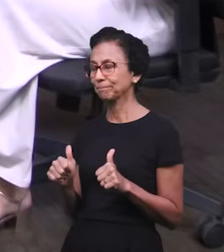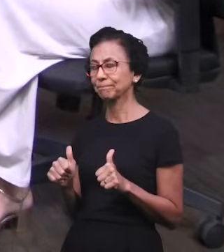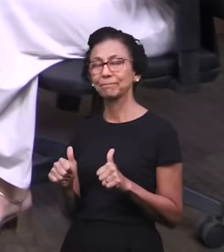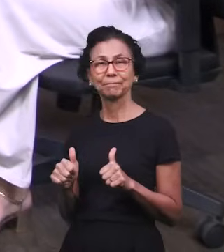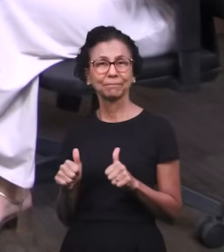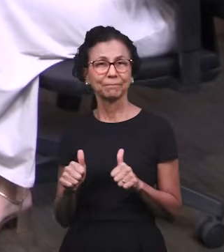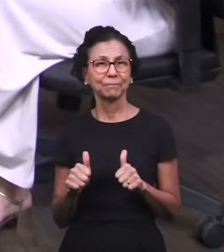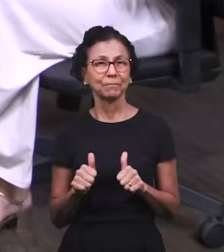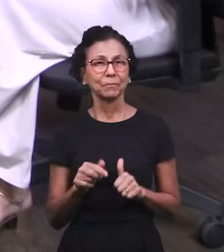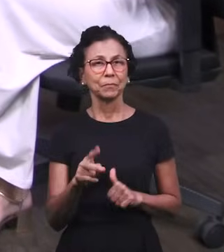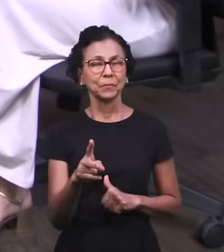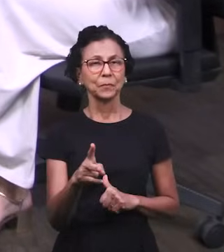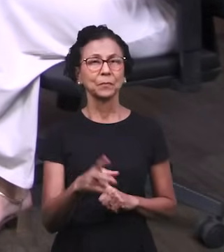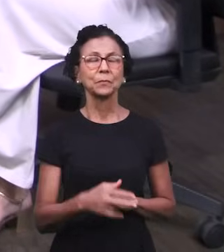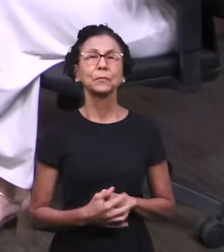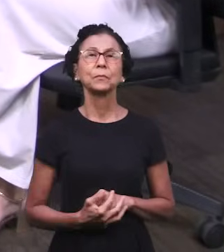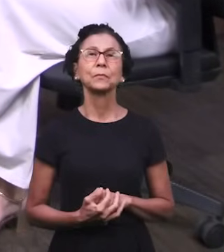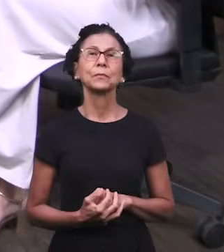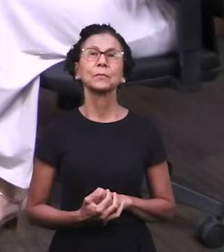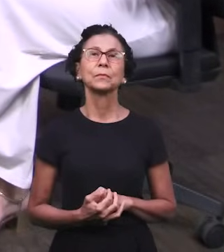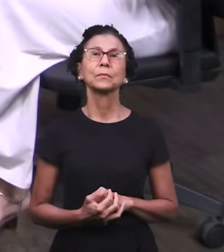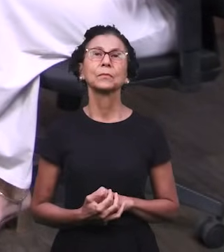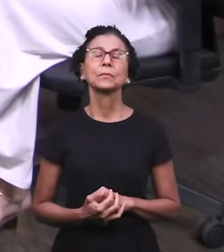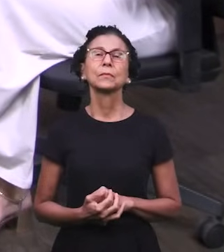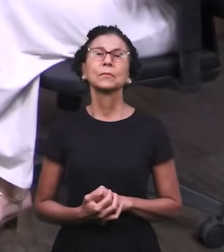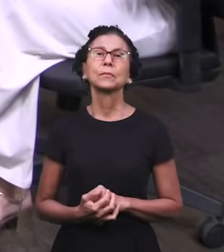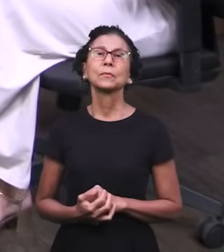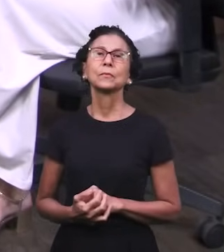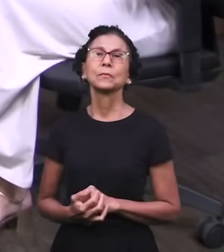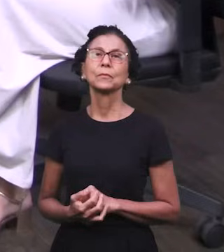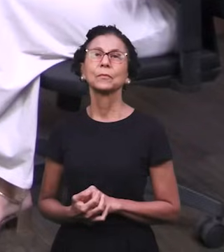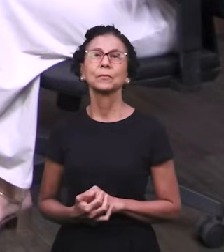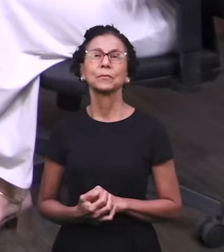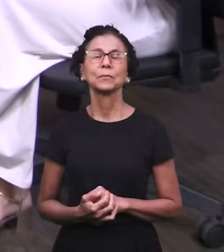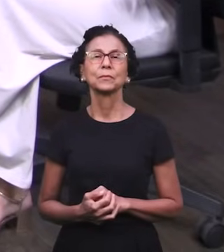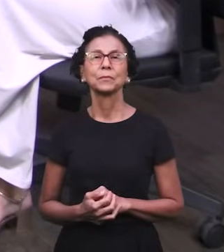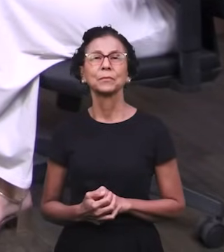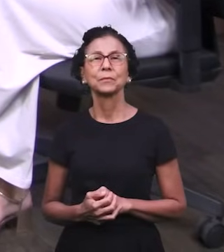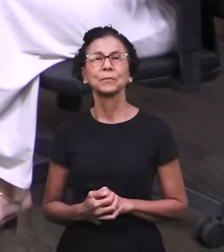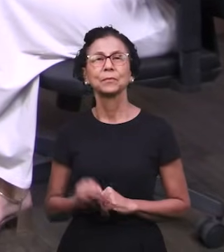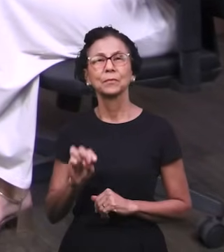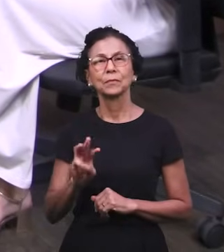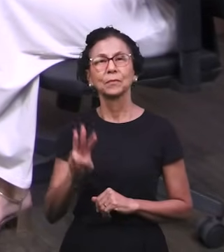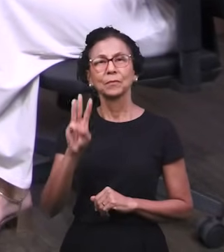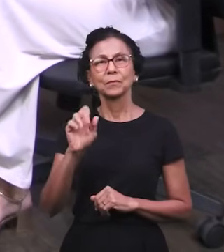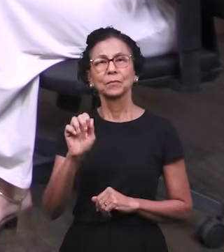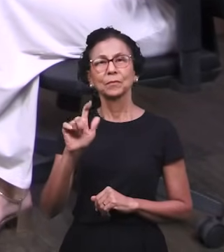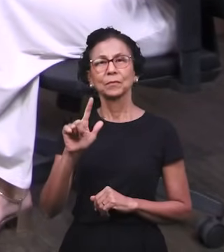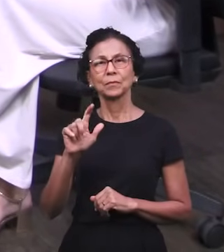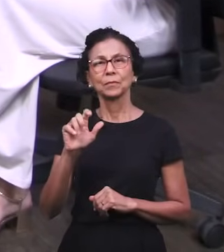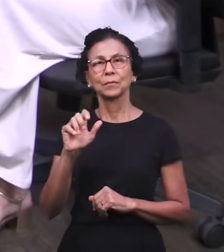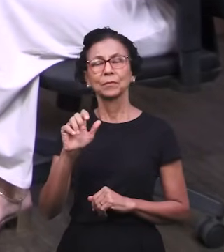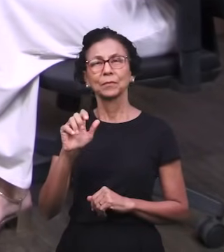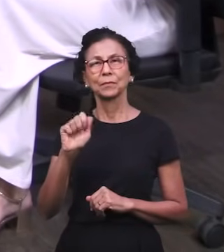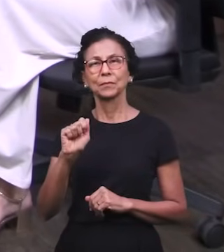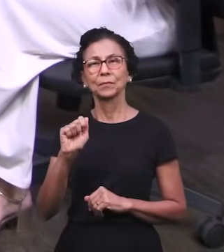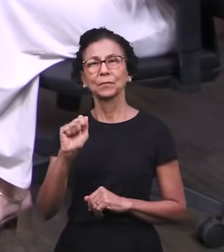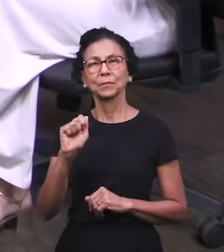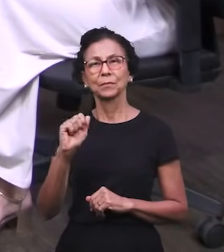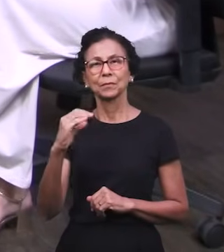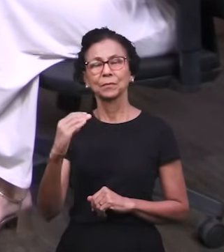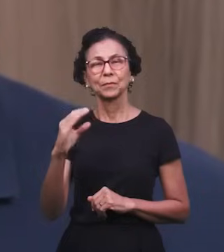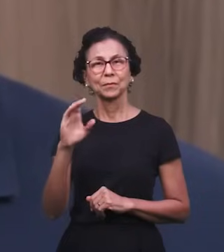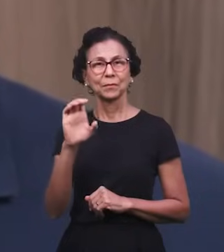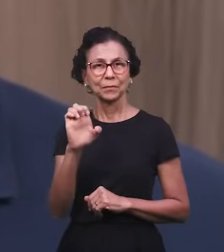pastor. Paz do Senhor, pastor Wallace, da Igreja de Taboazeiro 1, pastor Júlio Filgueiras. A pergunta que eu quero